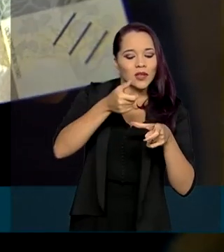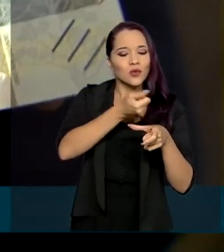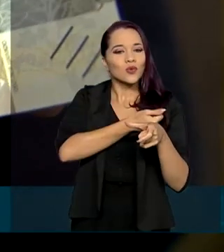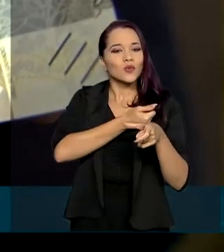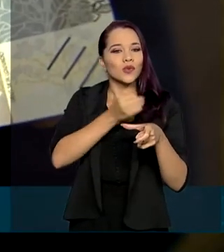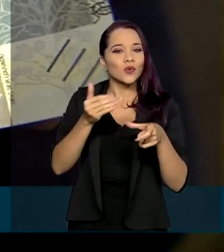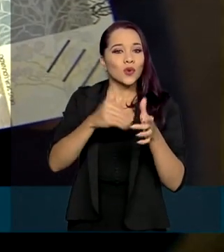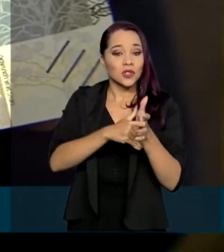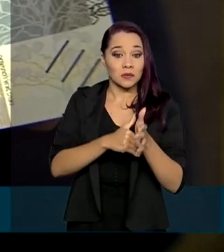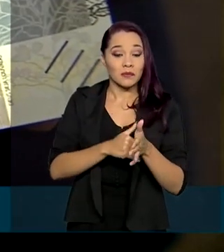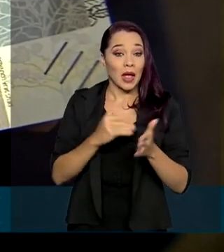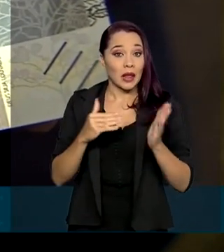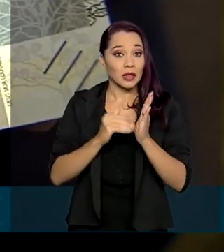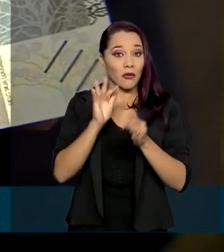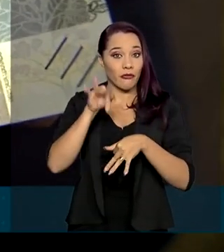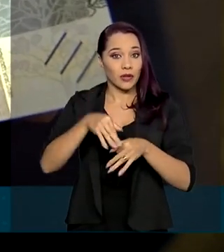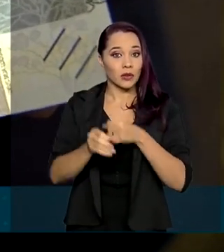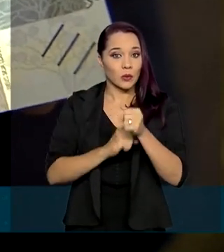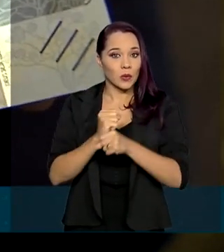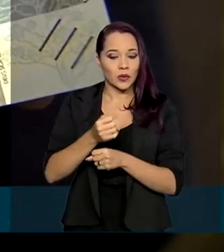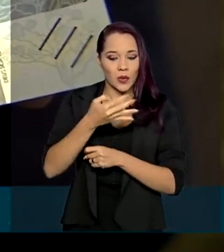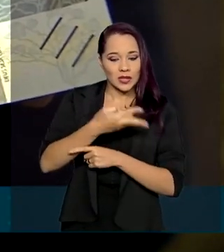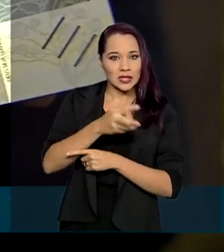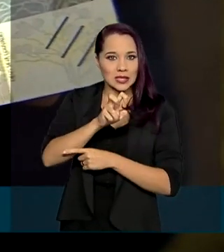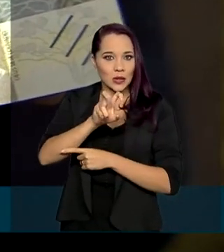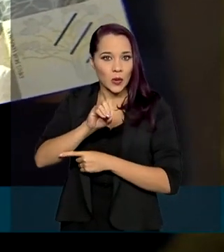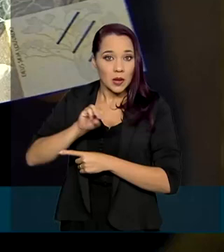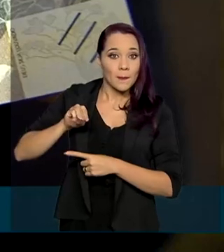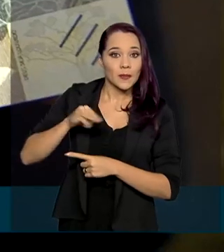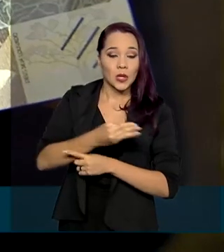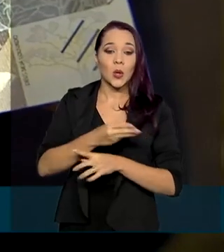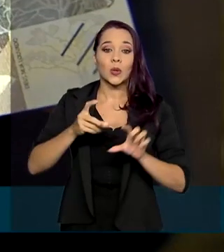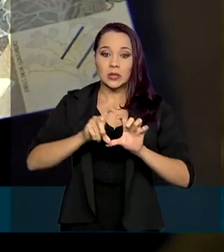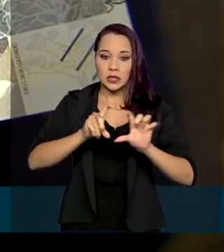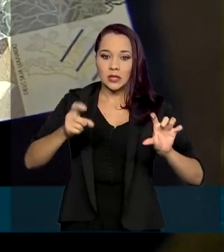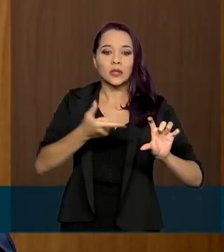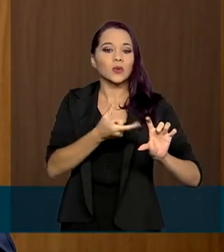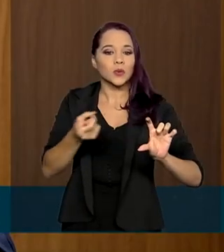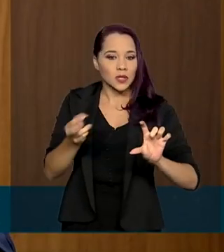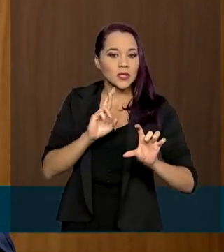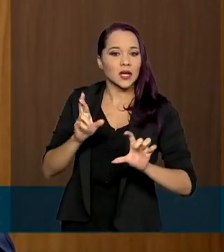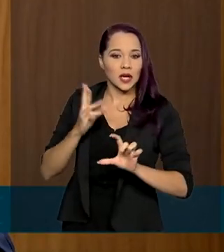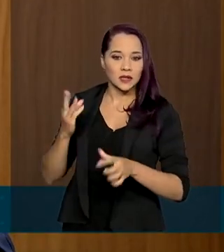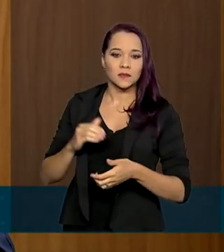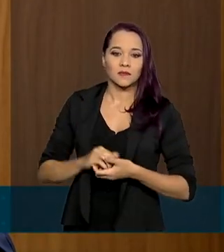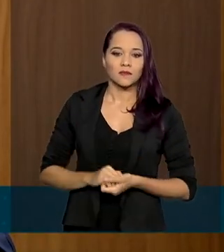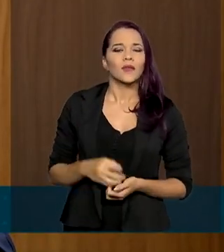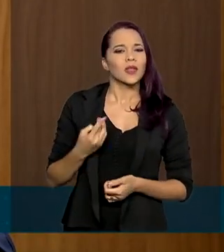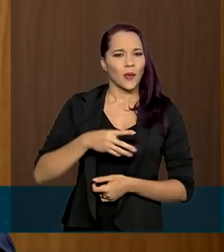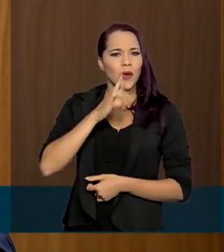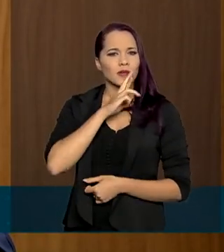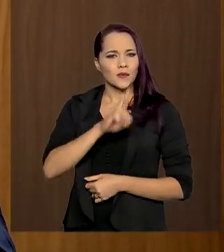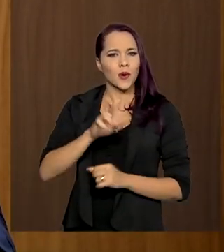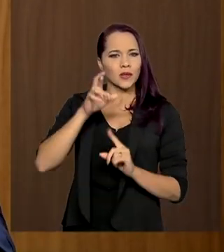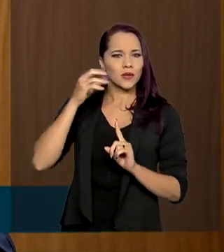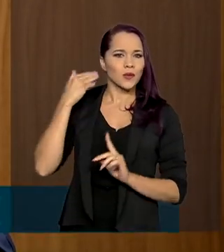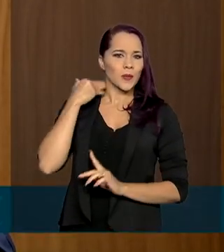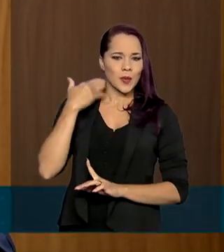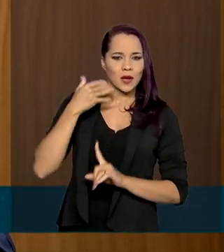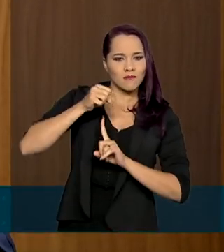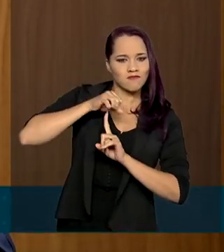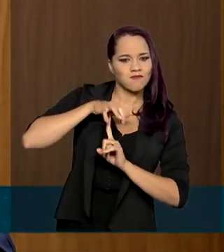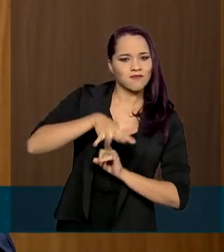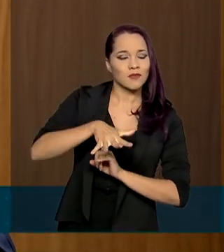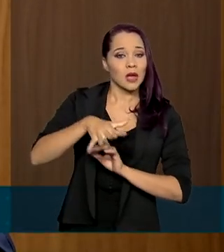produzidas, até o fim do ano, 450 milhões de cédulas de 200 reais. É uma resposta do Banco Central a